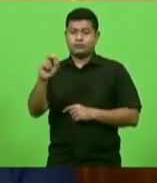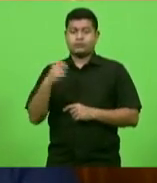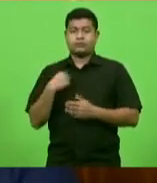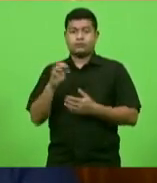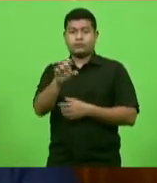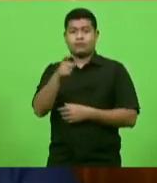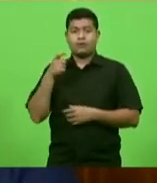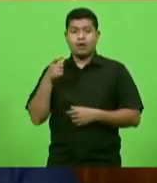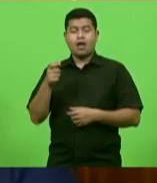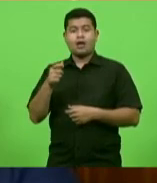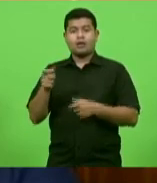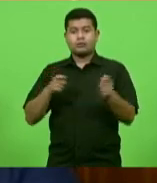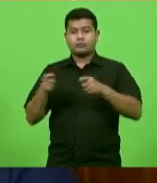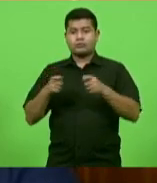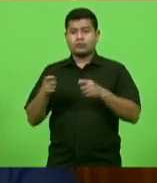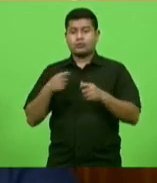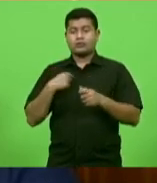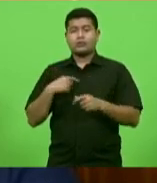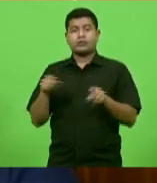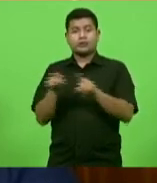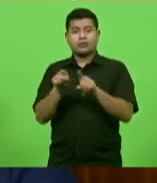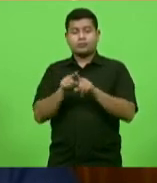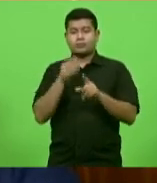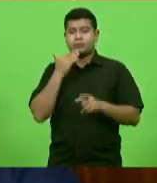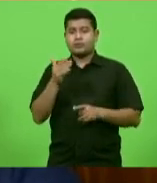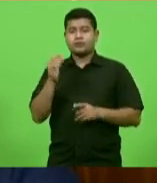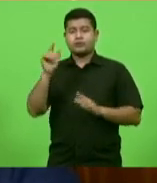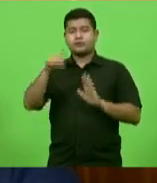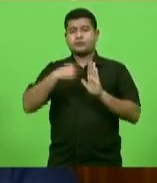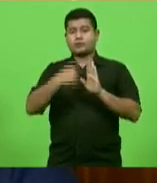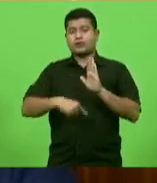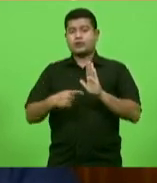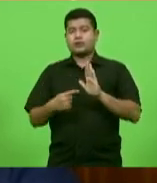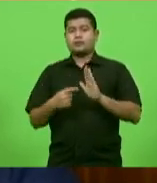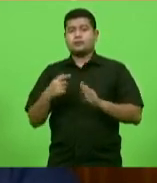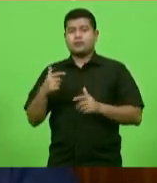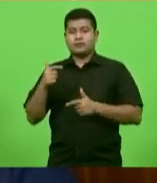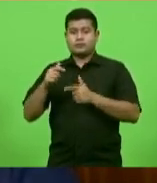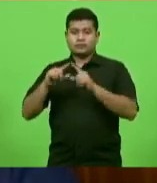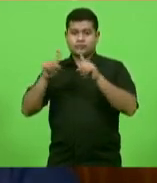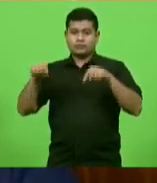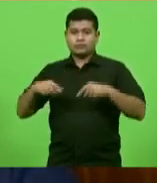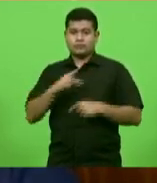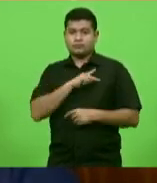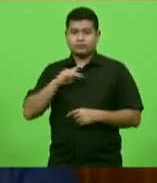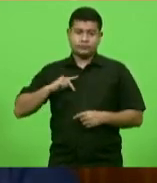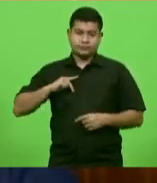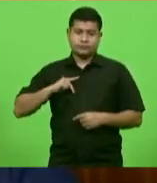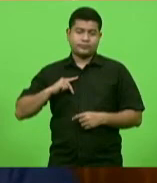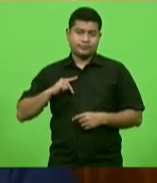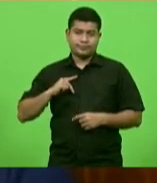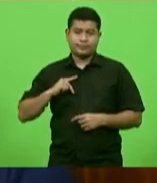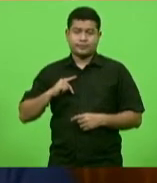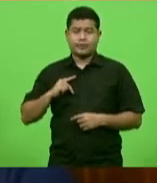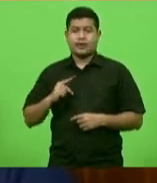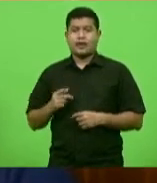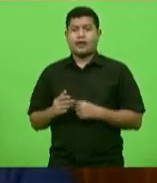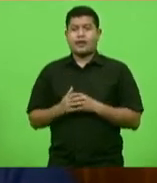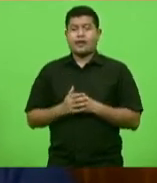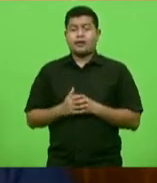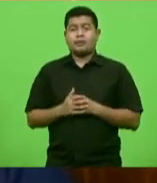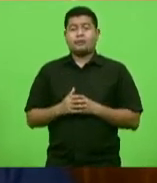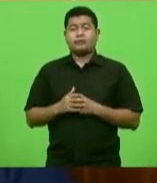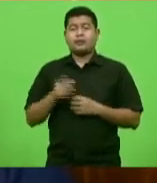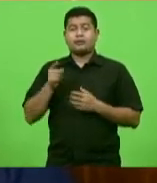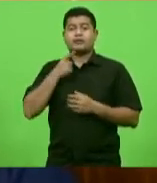o ex-controlador também pediu exoneração, mais uma vez por vontade própria e não por ação do seu